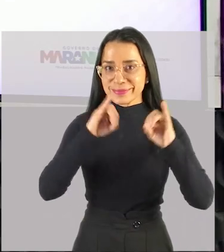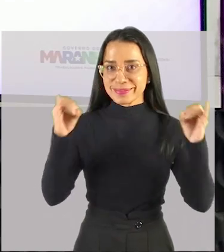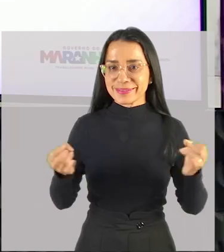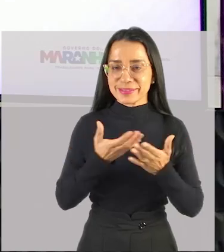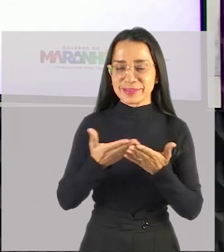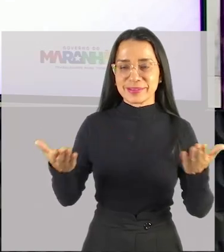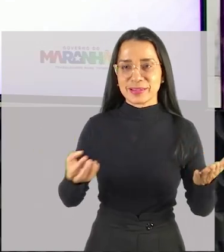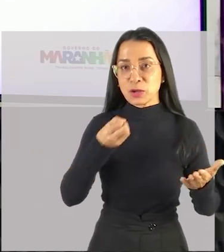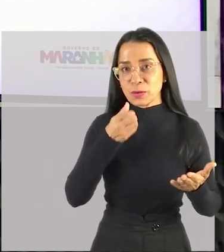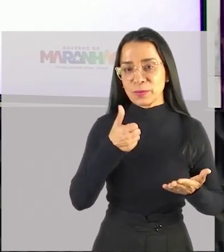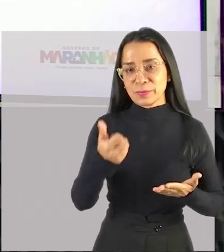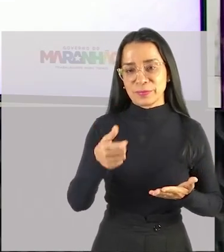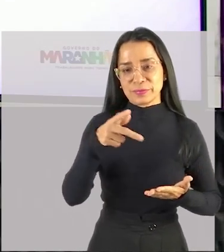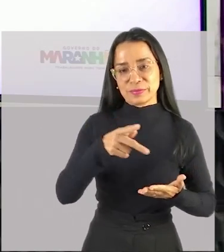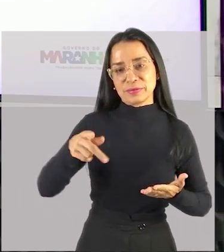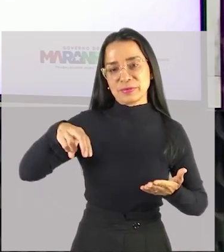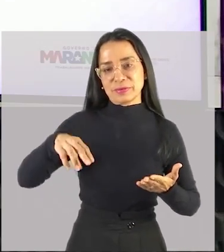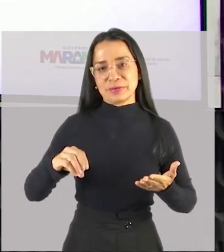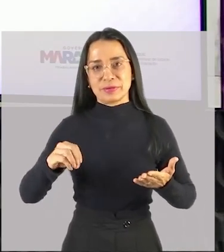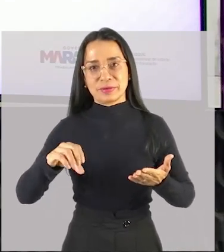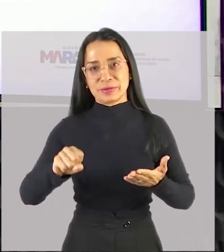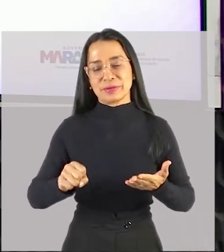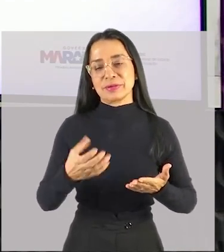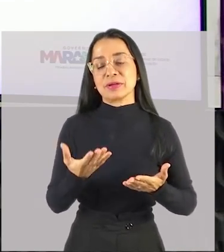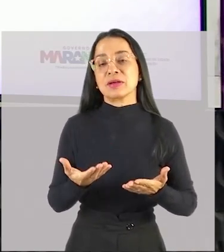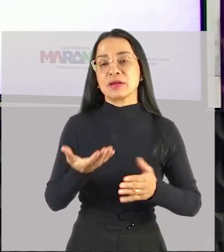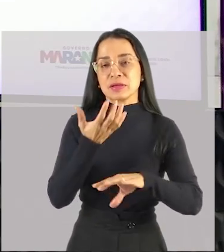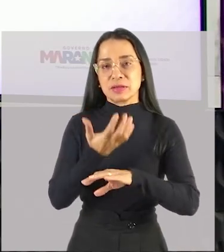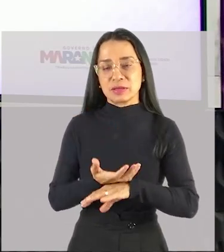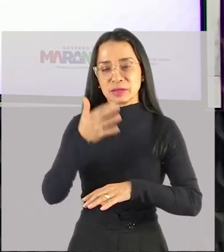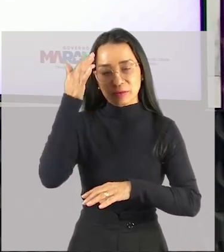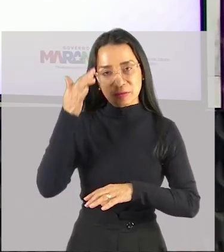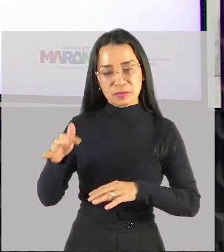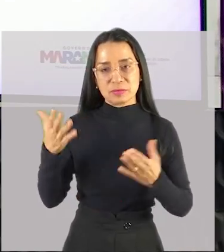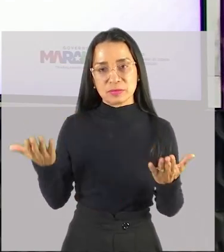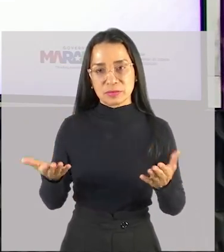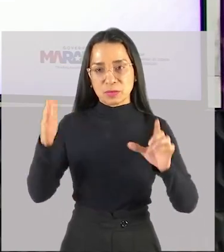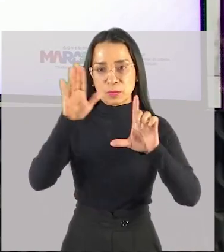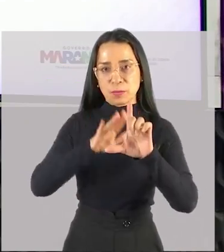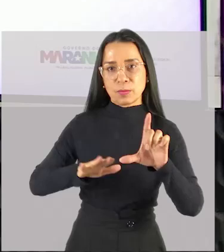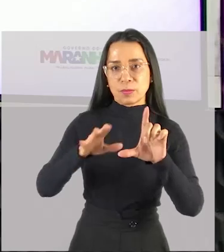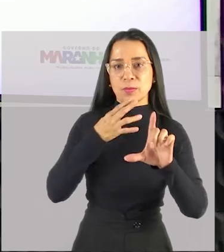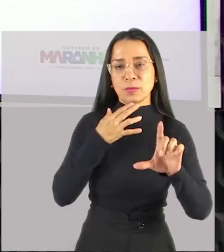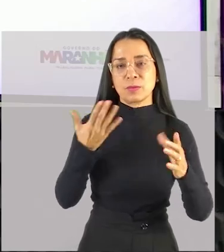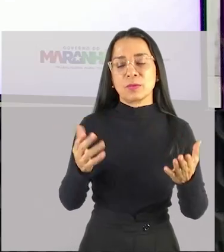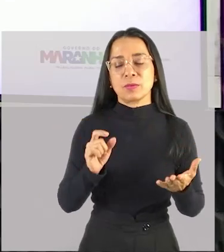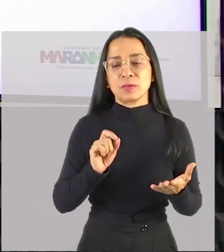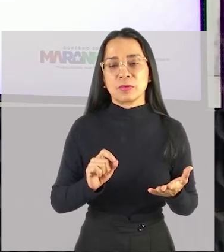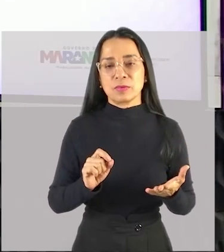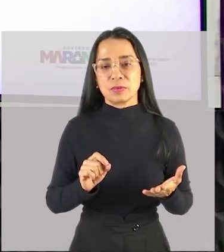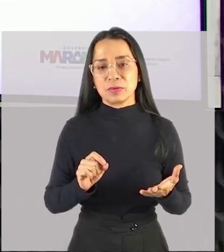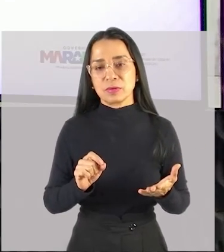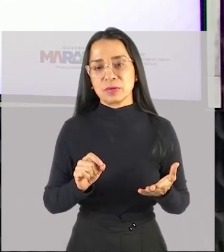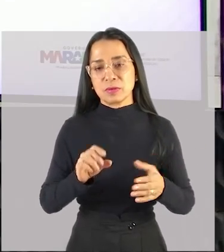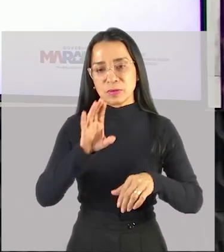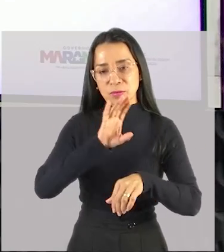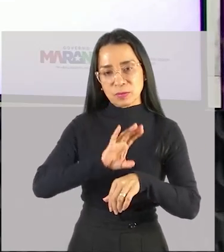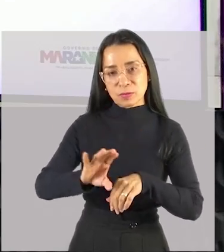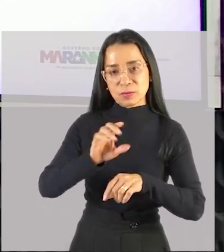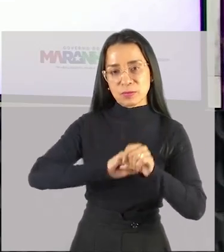aí pessoal, tudo bem? Aqui é o professor Marcos Daniel de Filosofia. Estamos aqui na plataforma Gonçalves Dias. É um